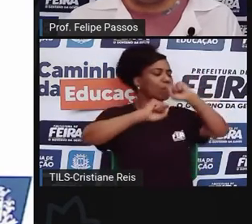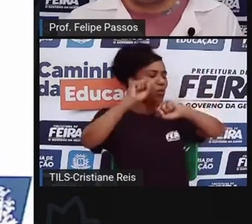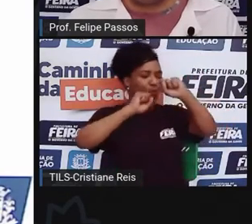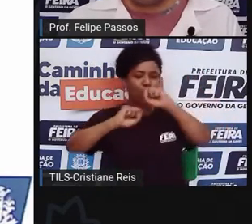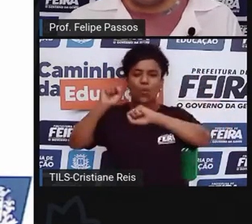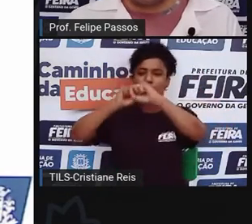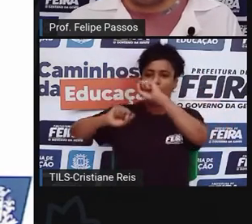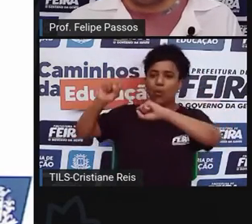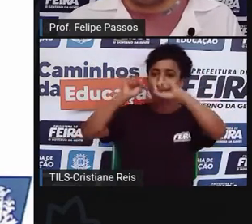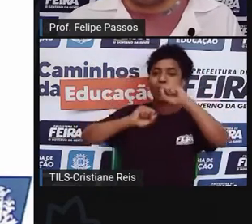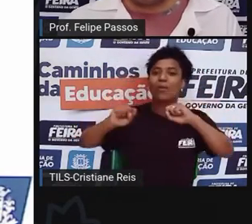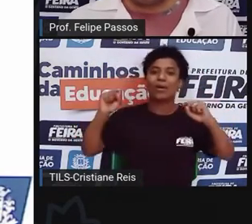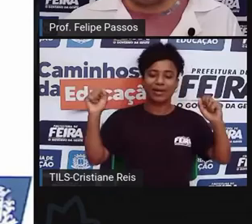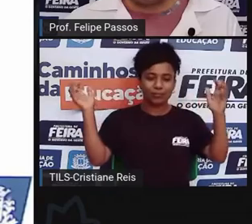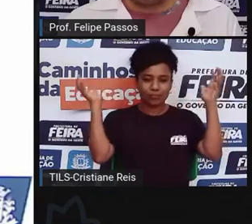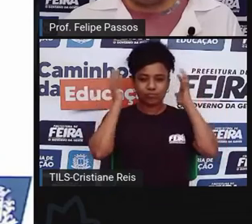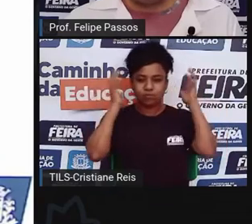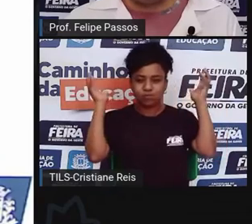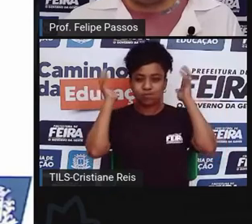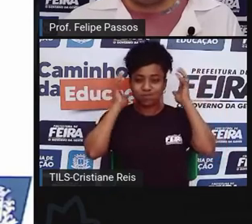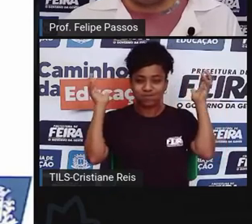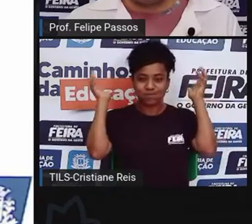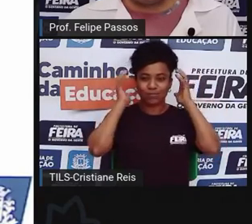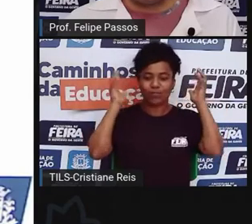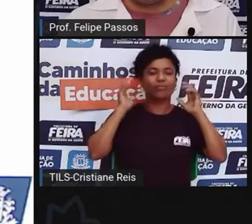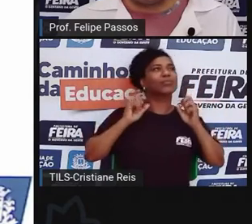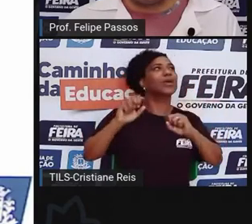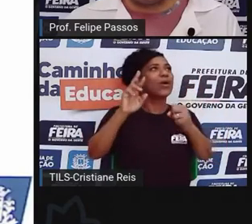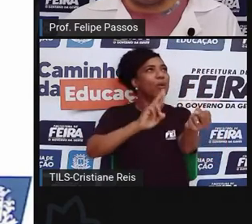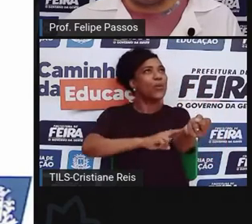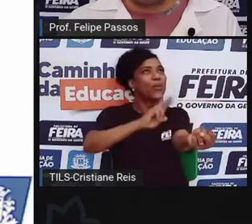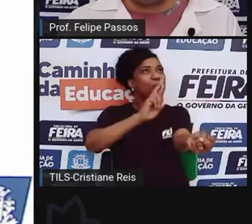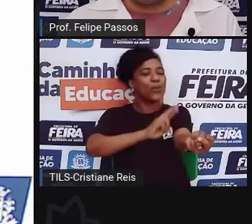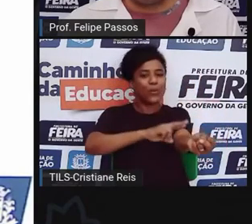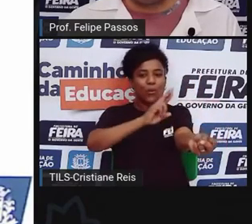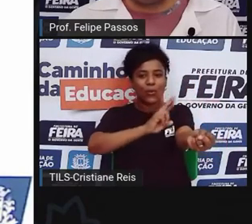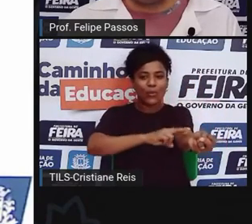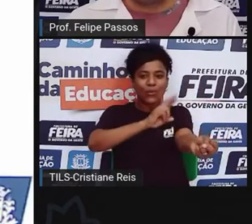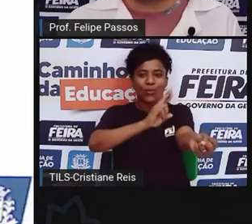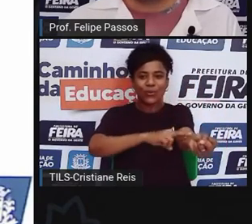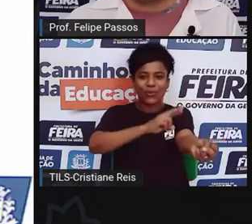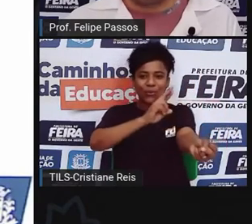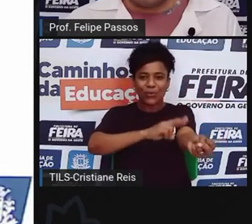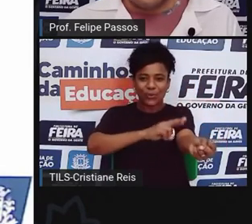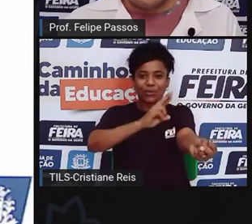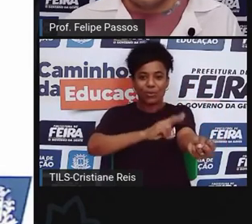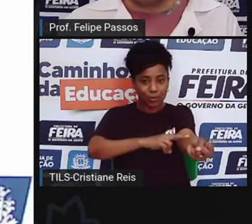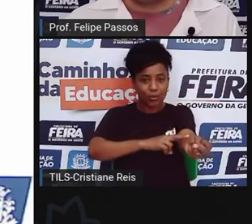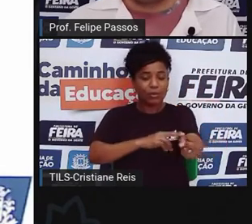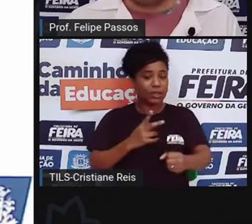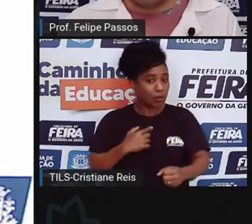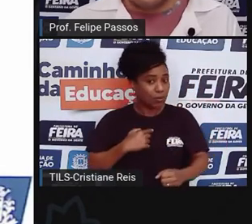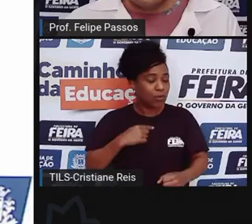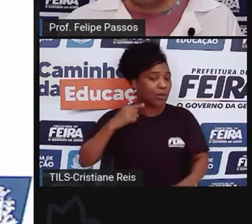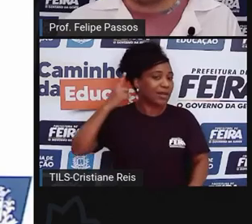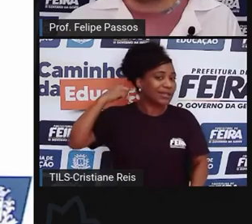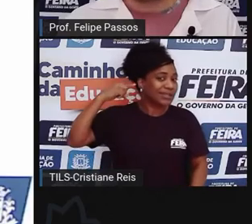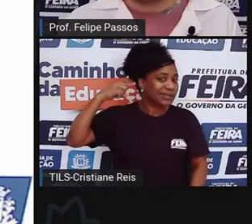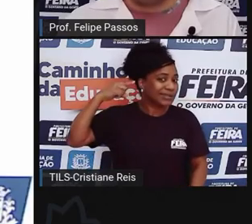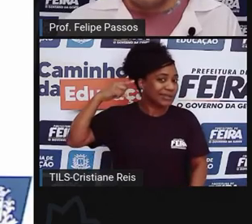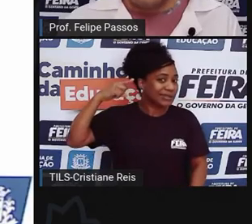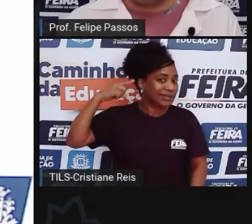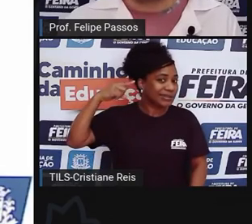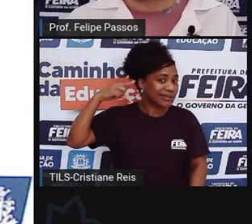escuta? Na realidade não é escutar, porque a escuta é o resultado do que o nosso ouvido percebe. Nosso ouvido percebe é